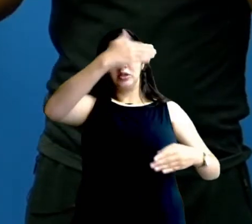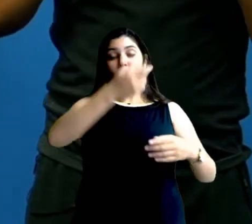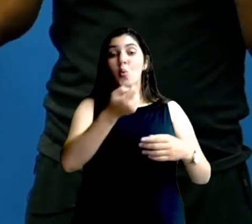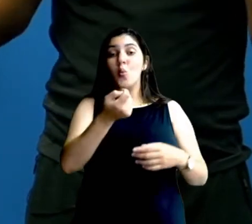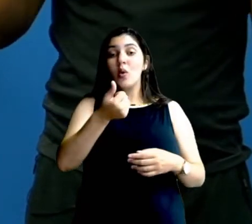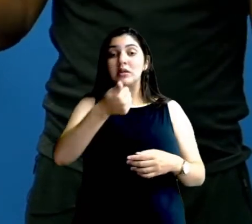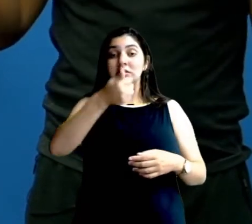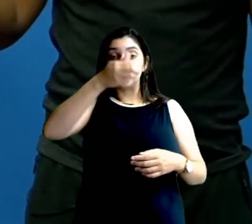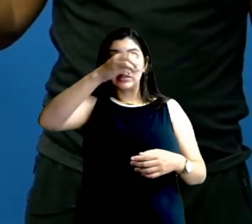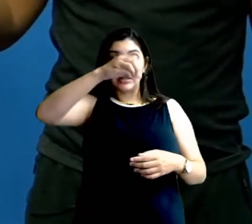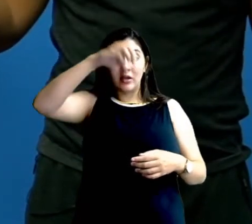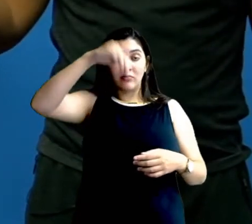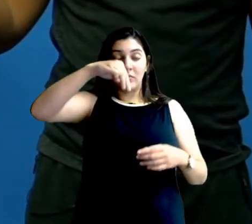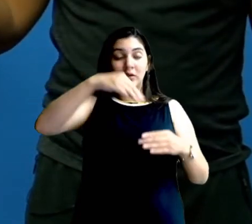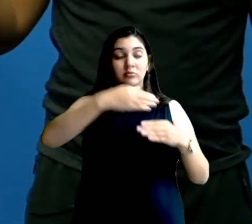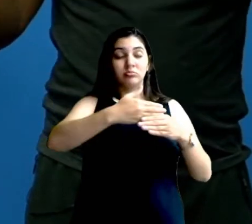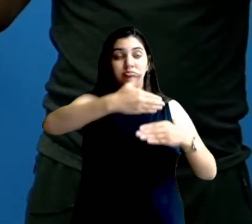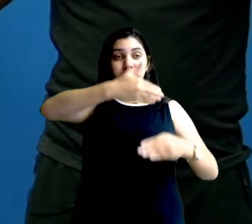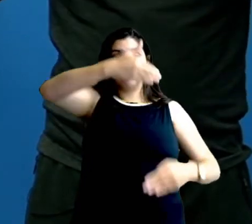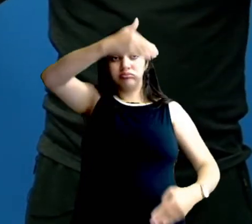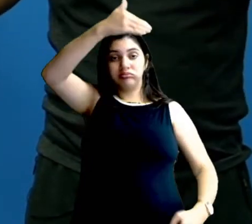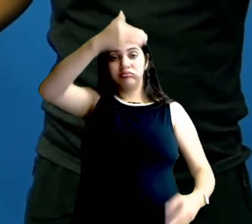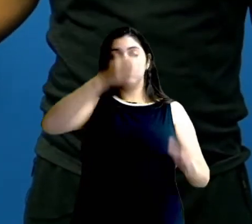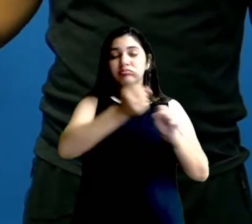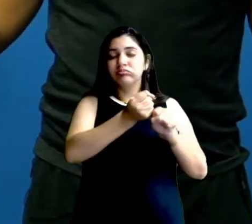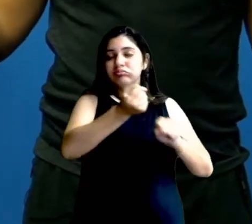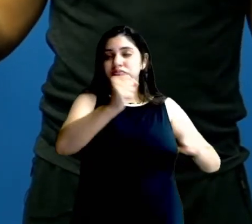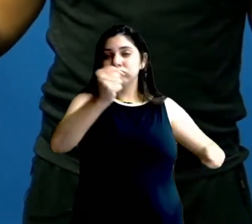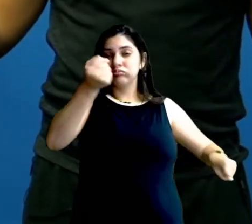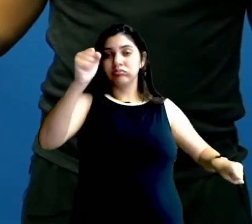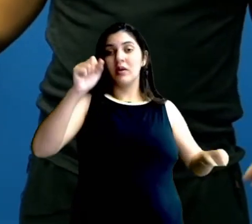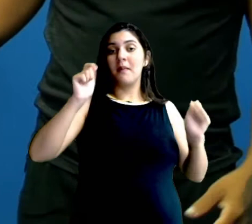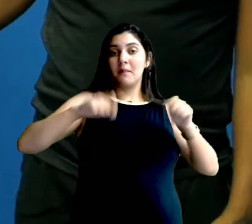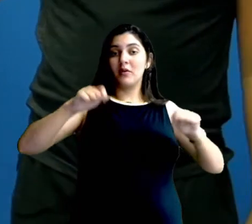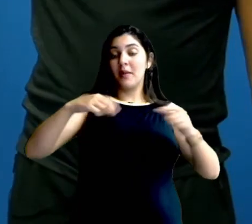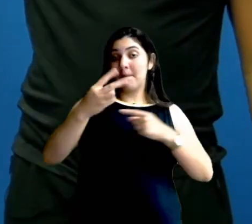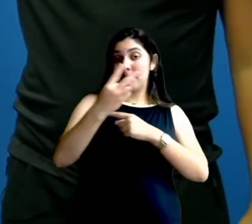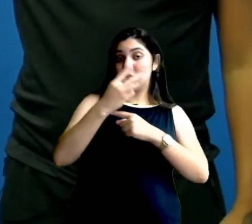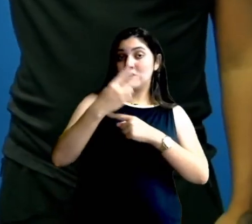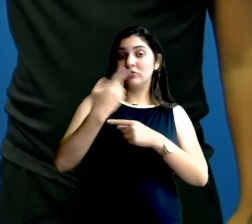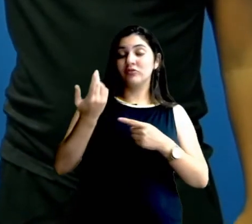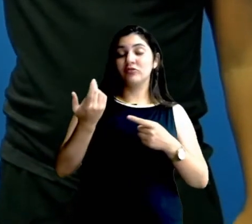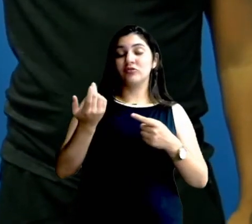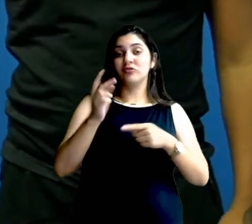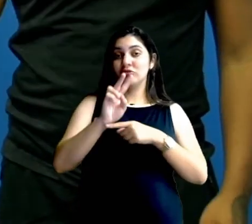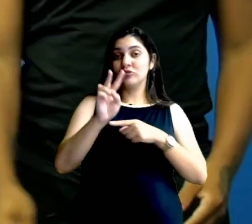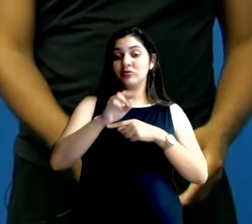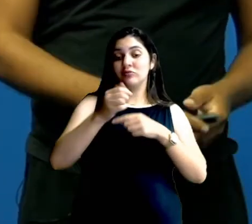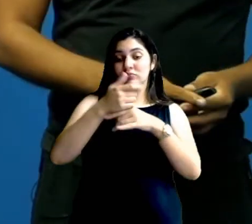de altura e mais de 1 km de comprimento para poder proteger a cidade